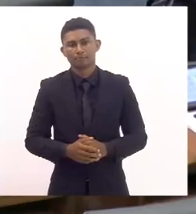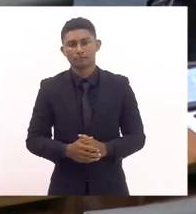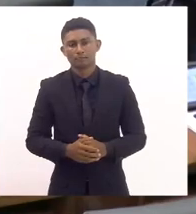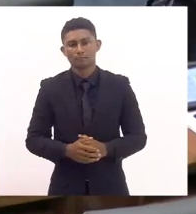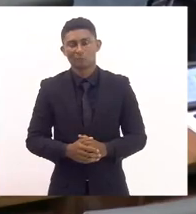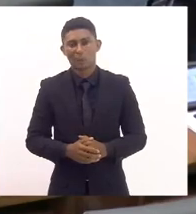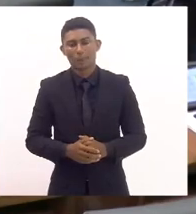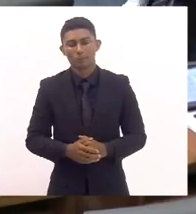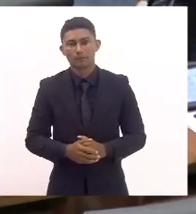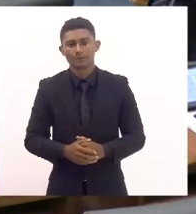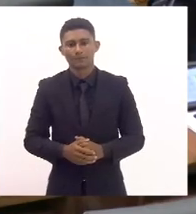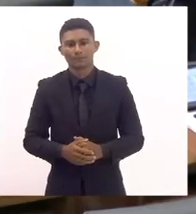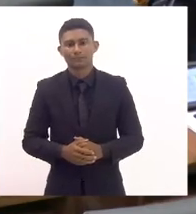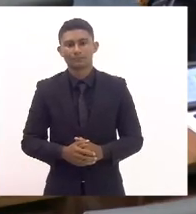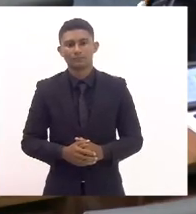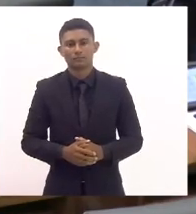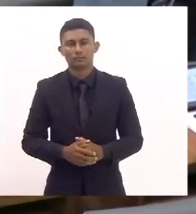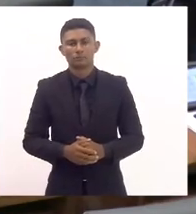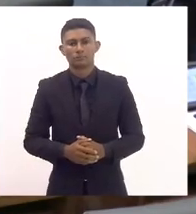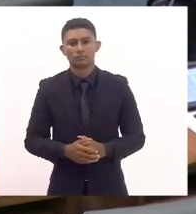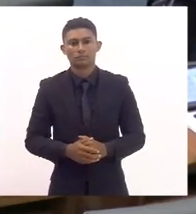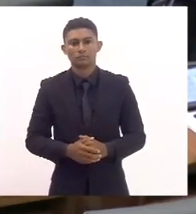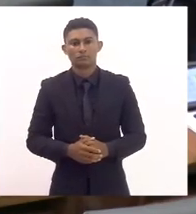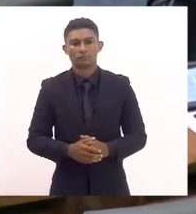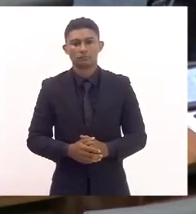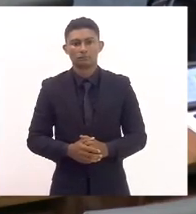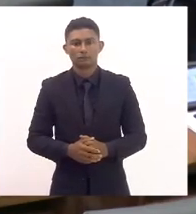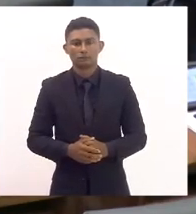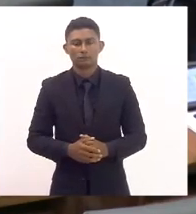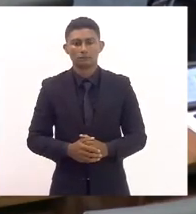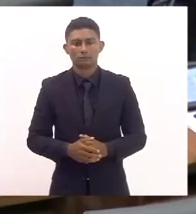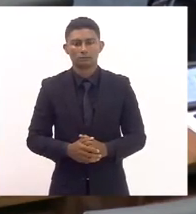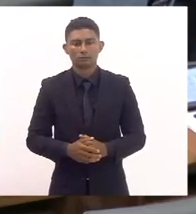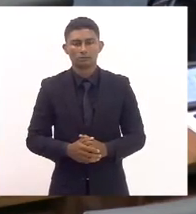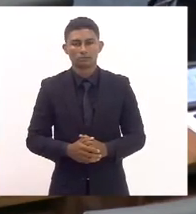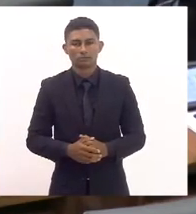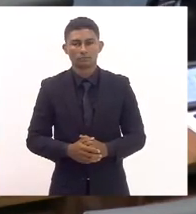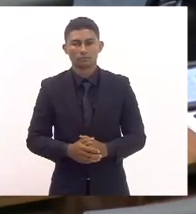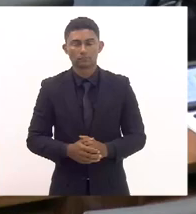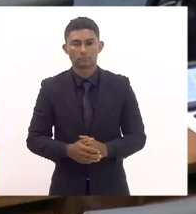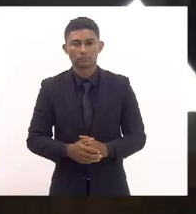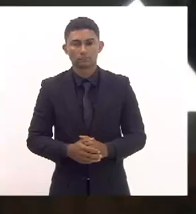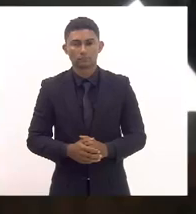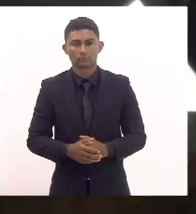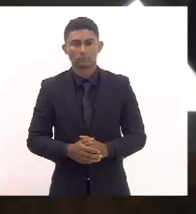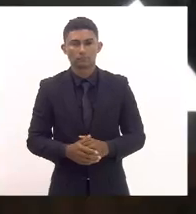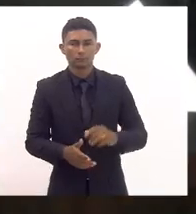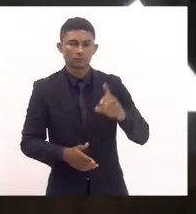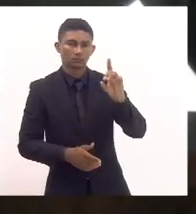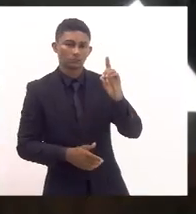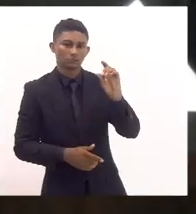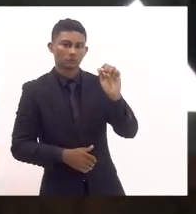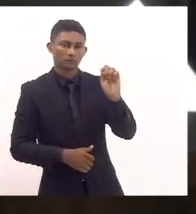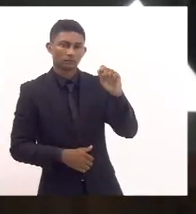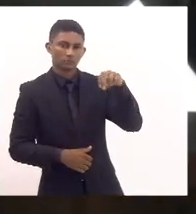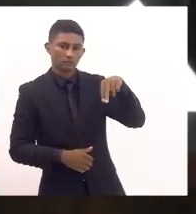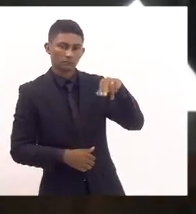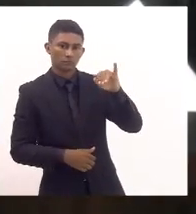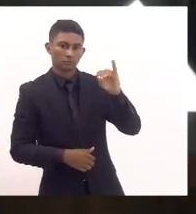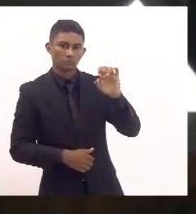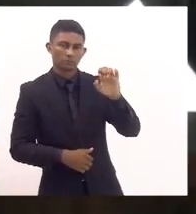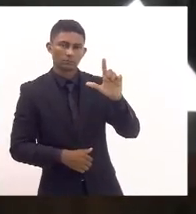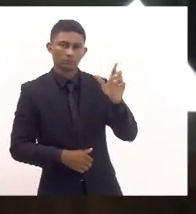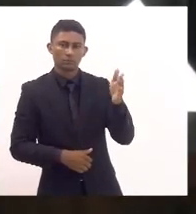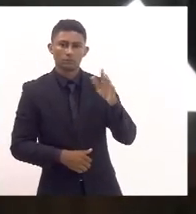flor eu sou doido isso agora Deputado Daniel liberon